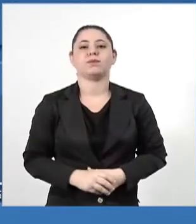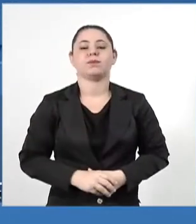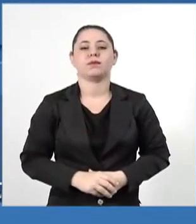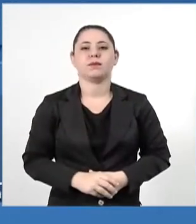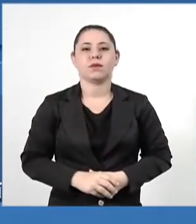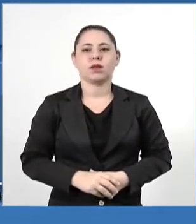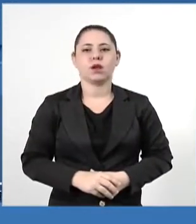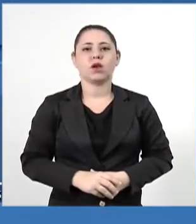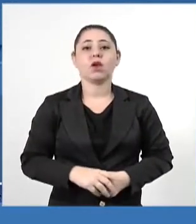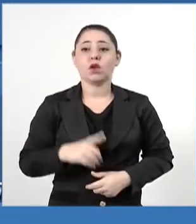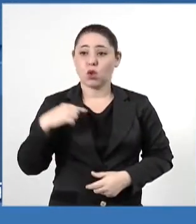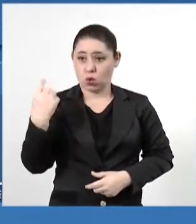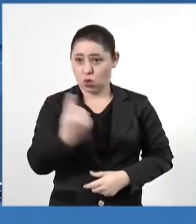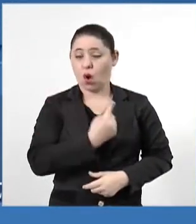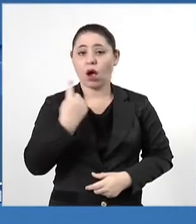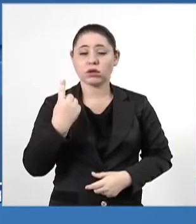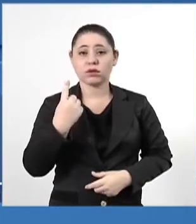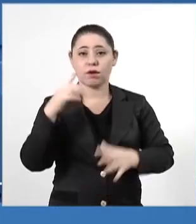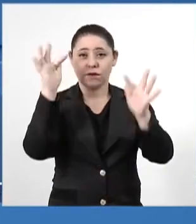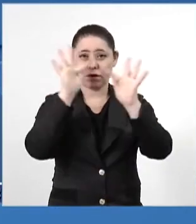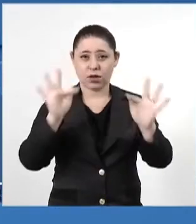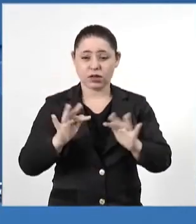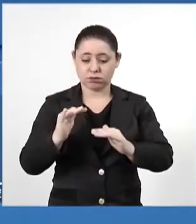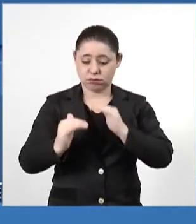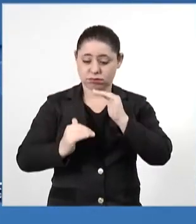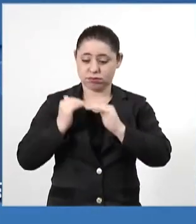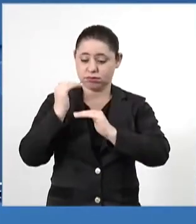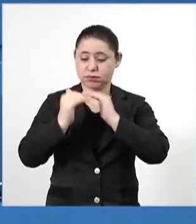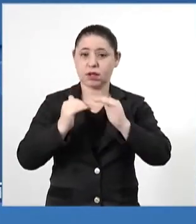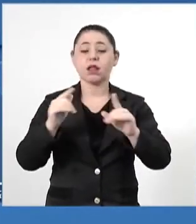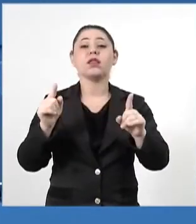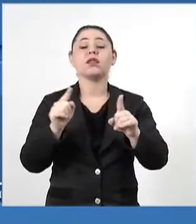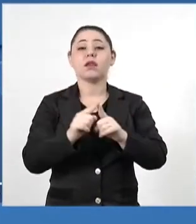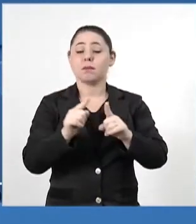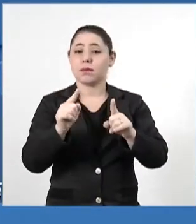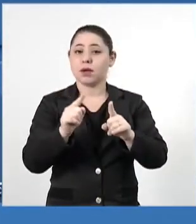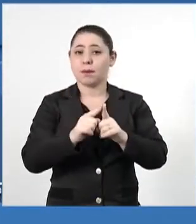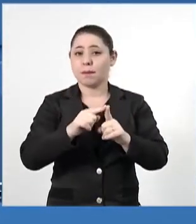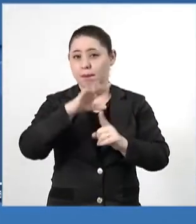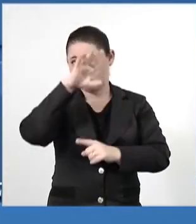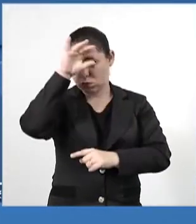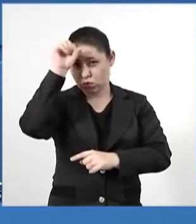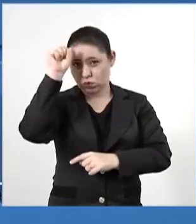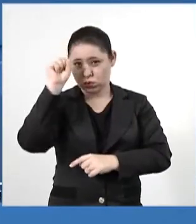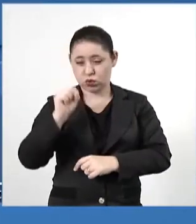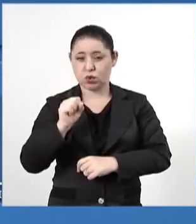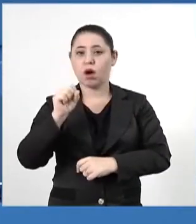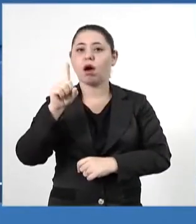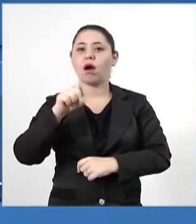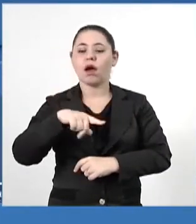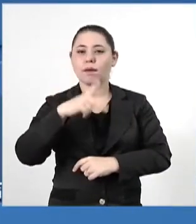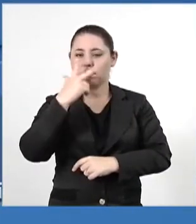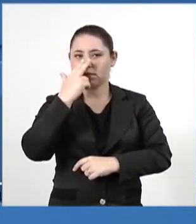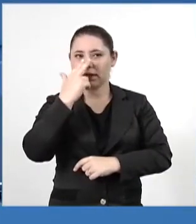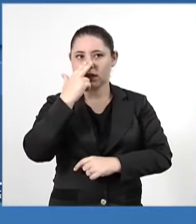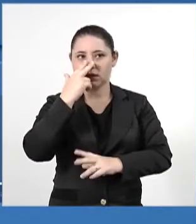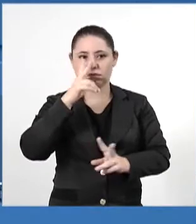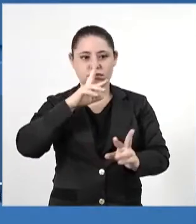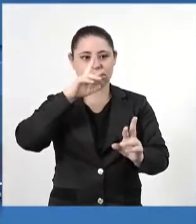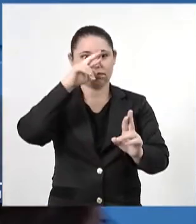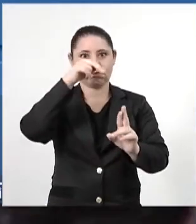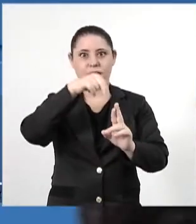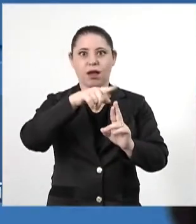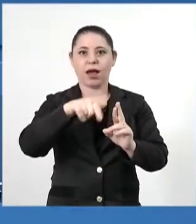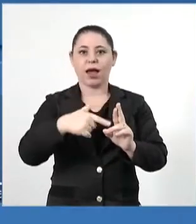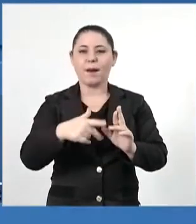gente fica muito feliz de saber desses avanços, inclusive Mato Grosso do Sul, ele é uma referência, prova